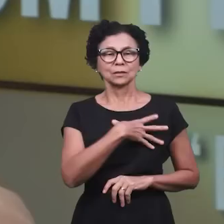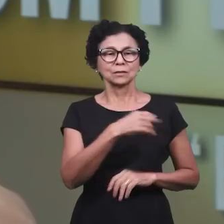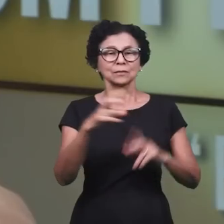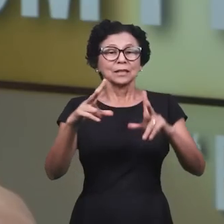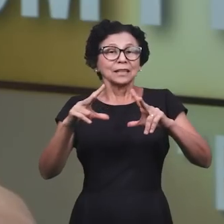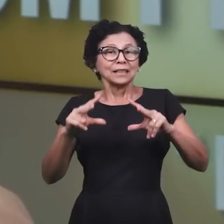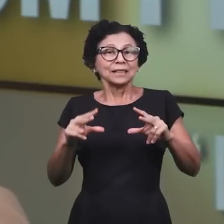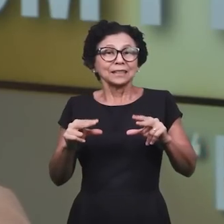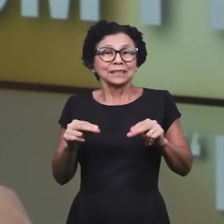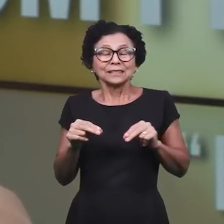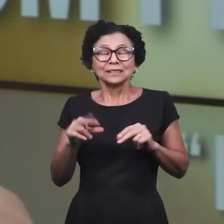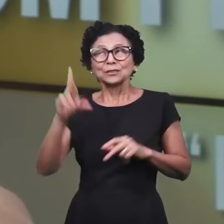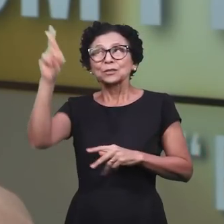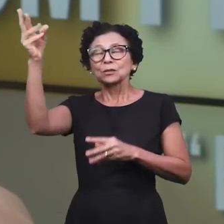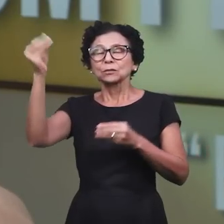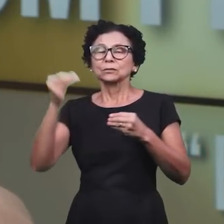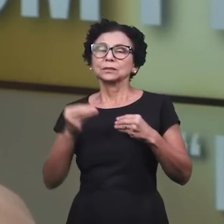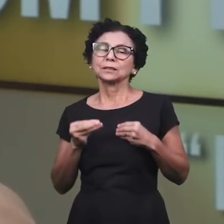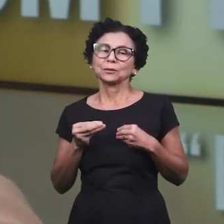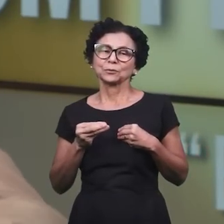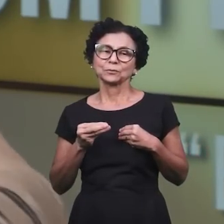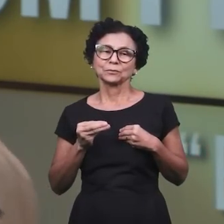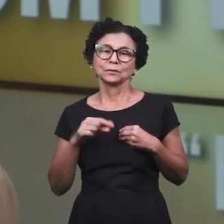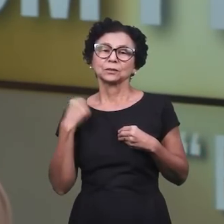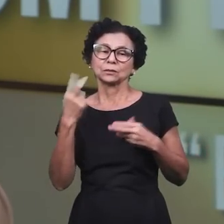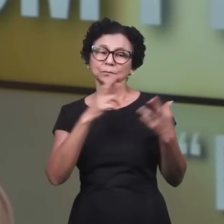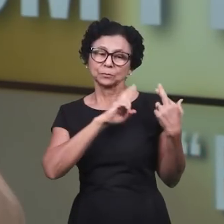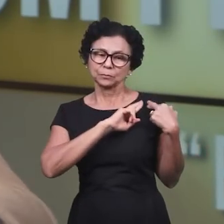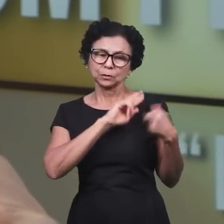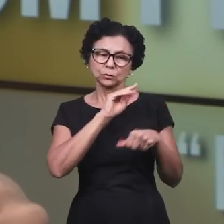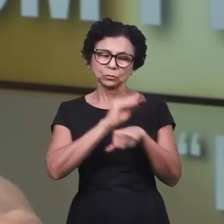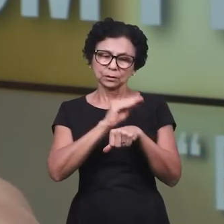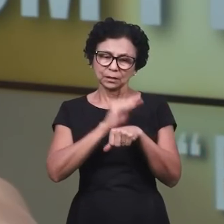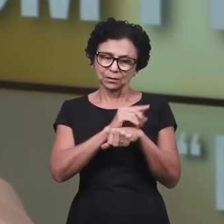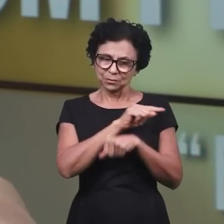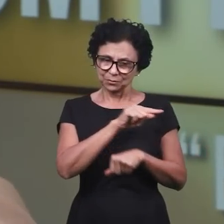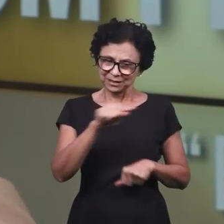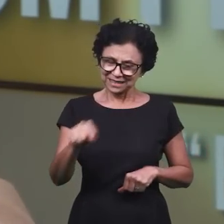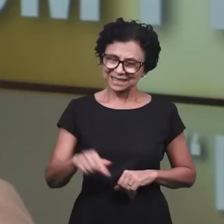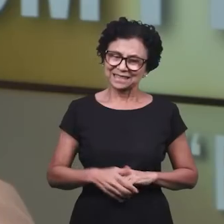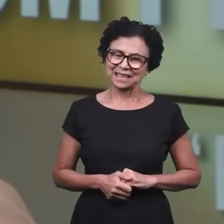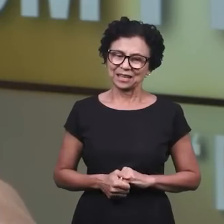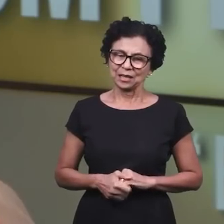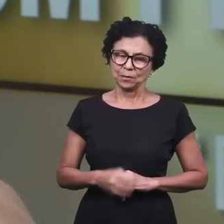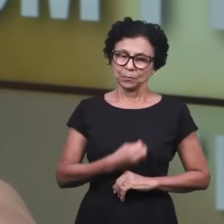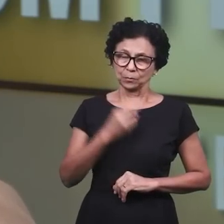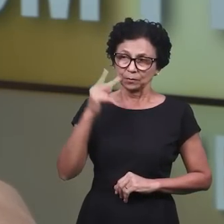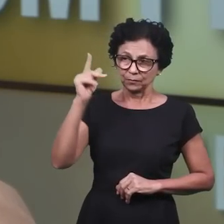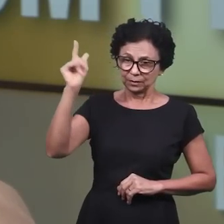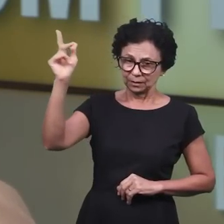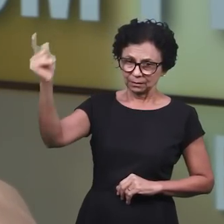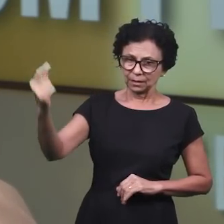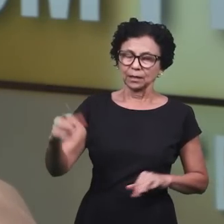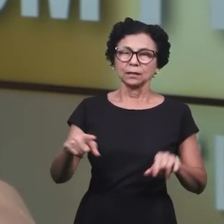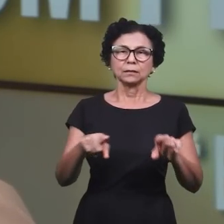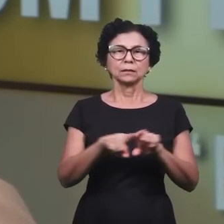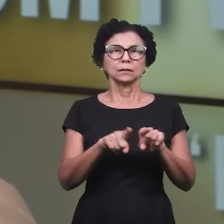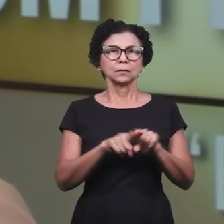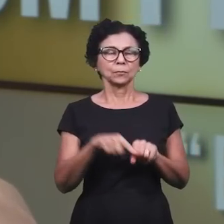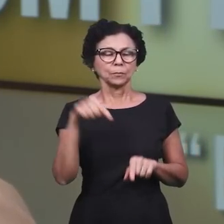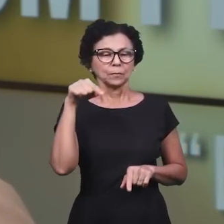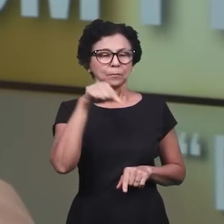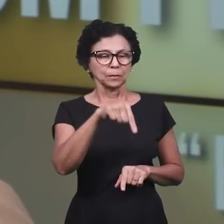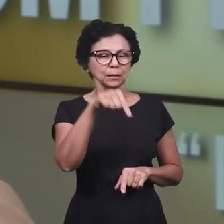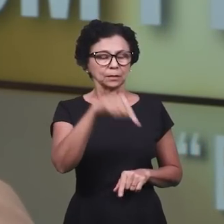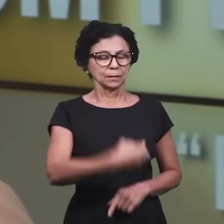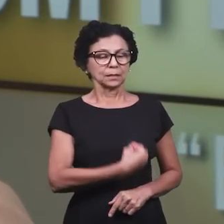uma responsabilidade, cuidar de você, para o reino de Deus, mas também nesta vida, como cidadão, Glória a como Deus.